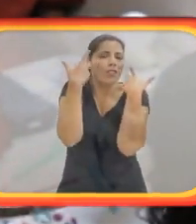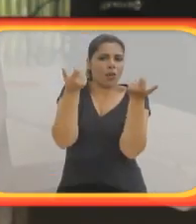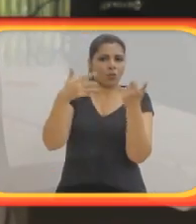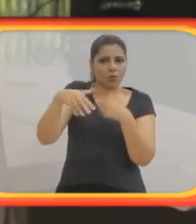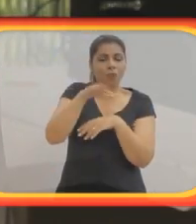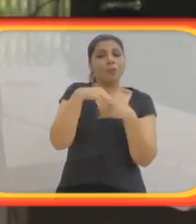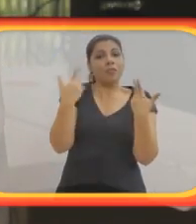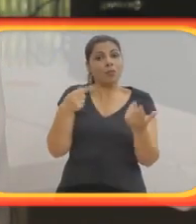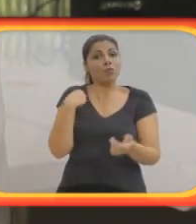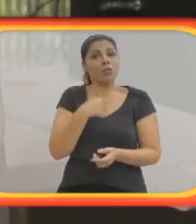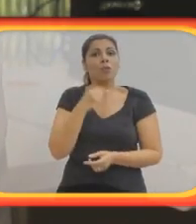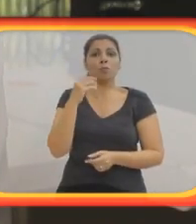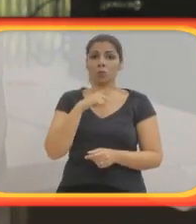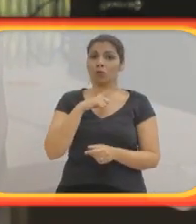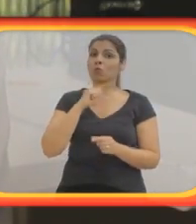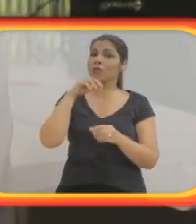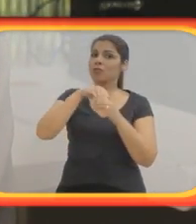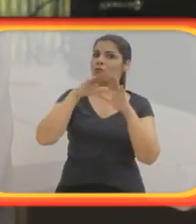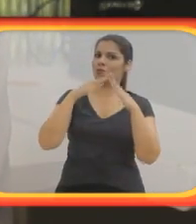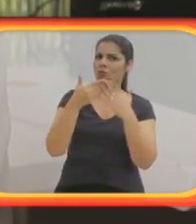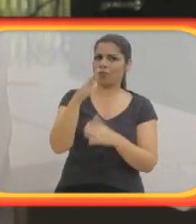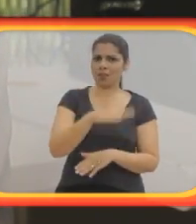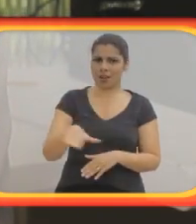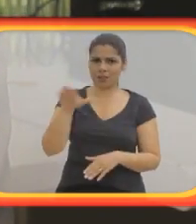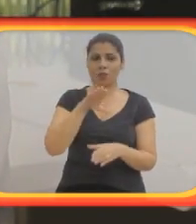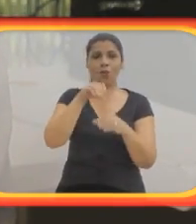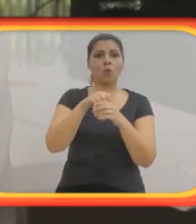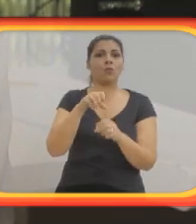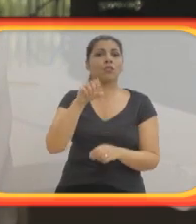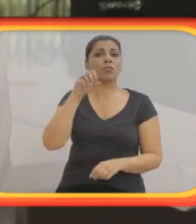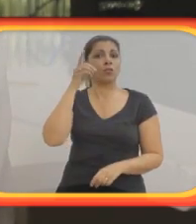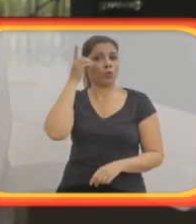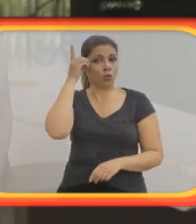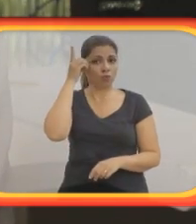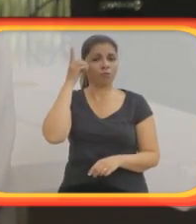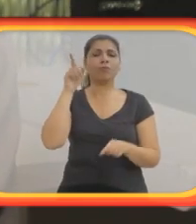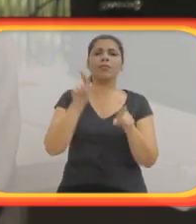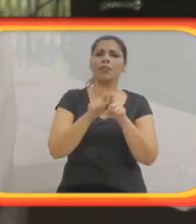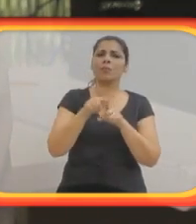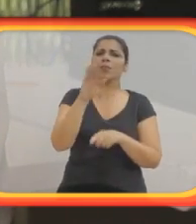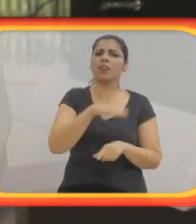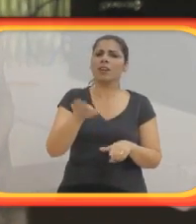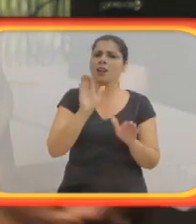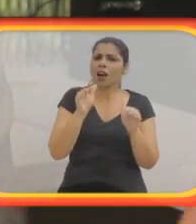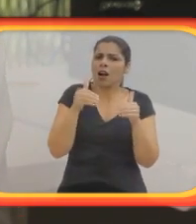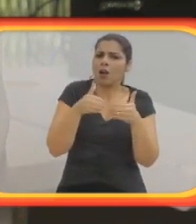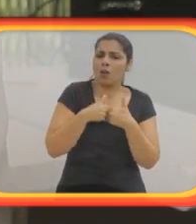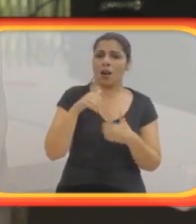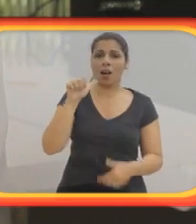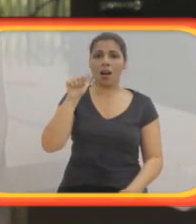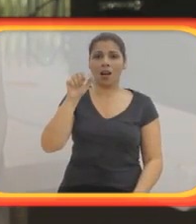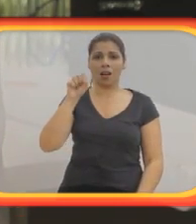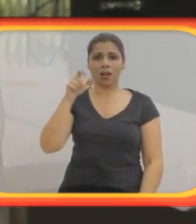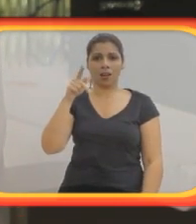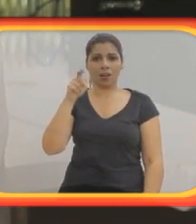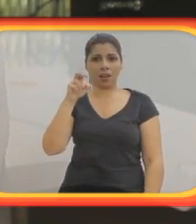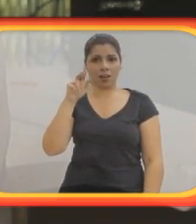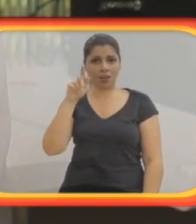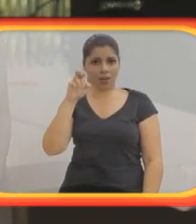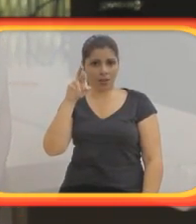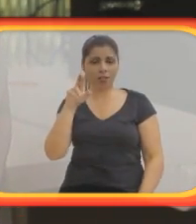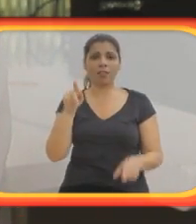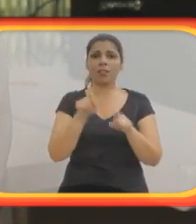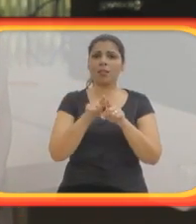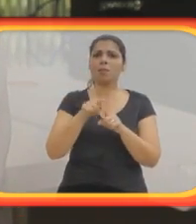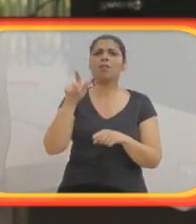Nós temos na escola, temos crianças com síndrome de Down, temos crianças, os Asperger, autista Asperger, temos